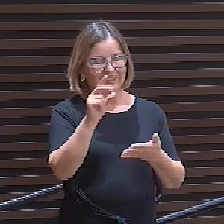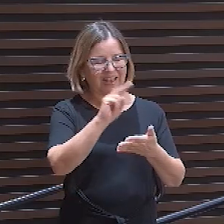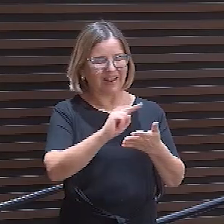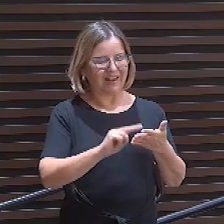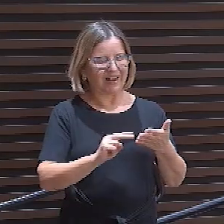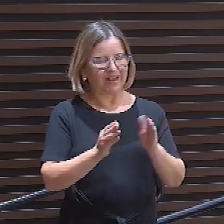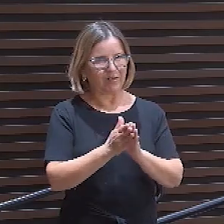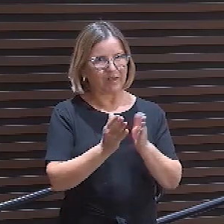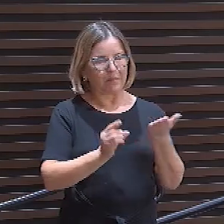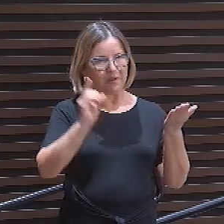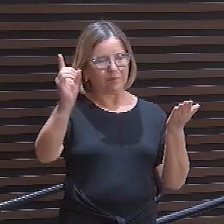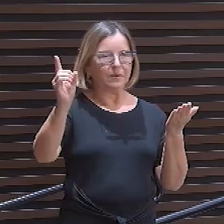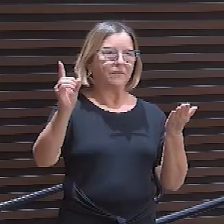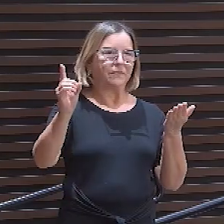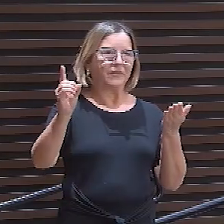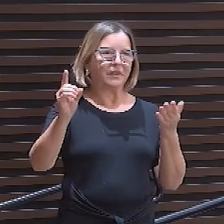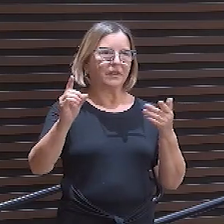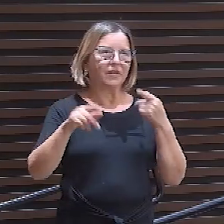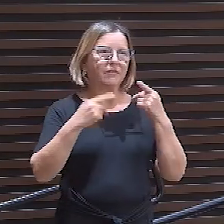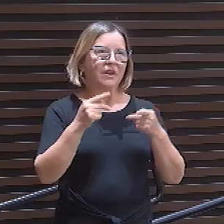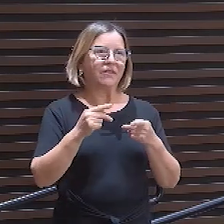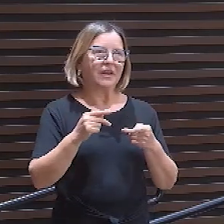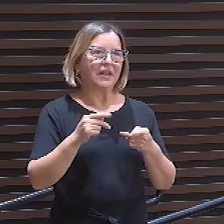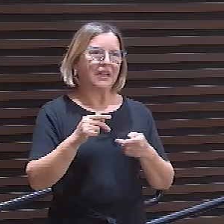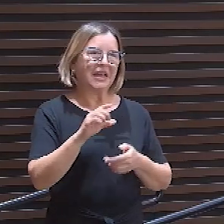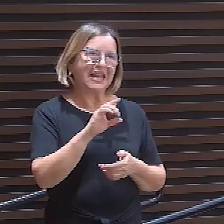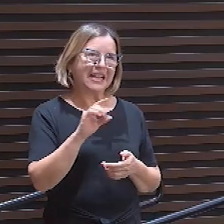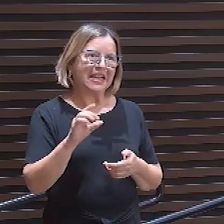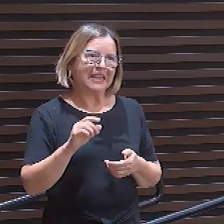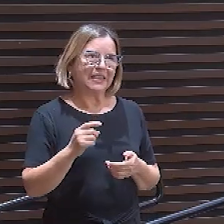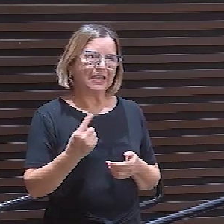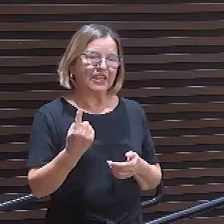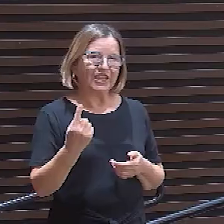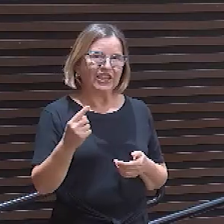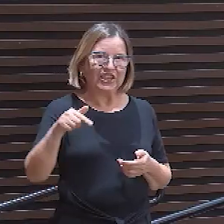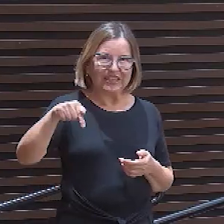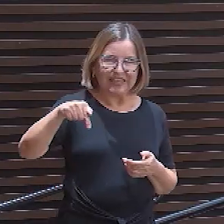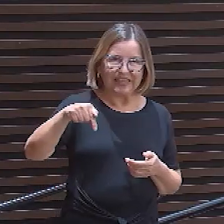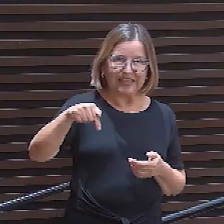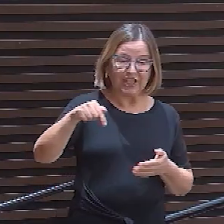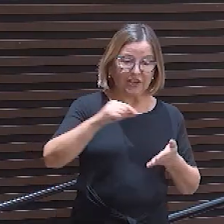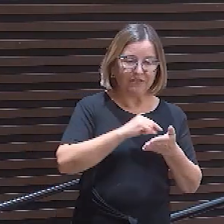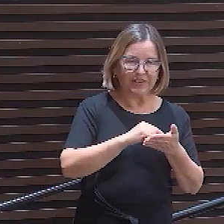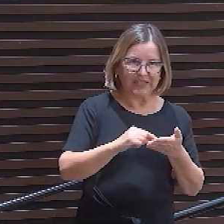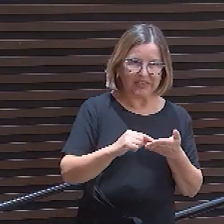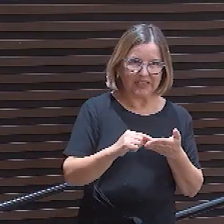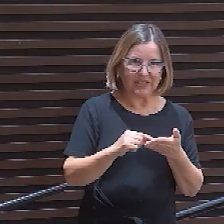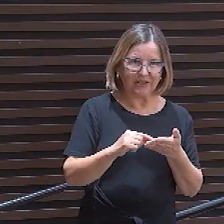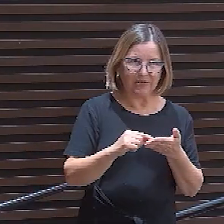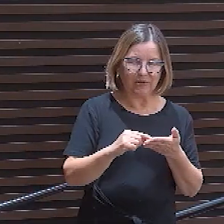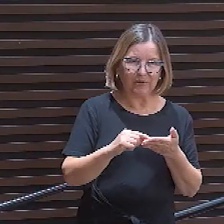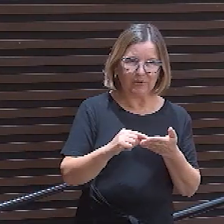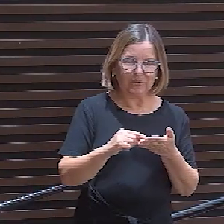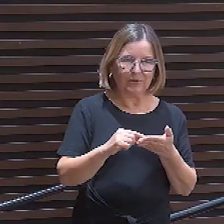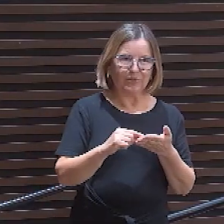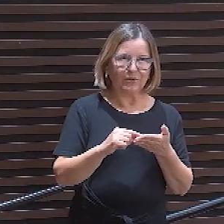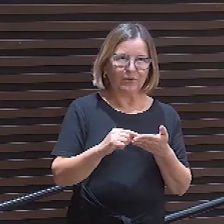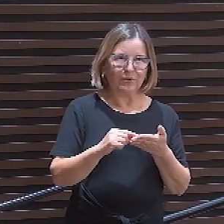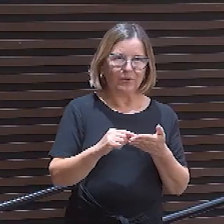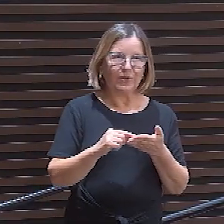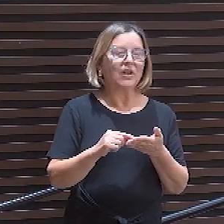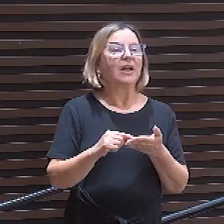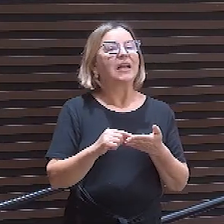Ele chegava a dizer, a cada 17 versículos da Bíblia, algum está apontando para